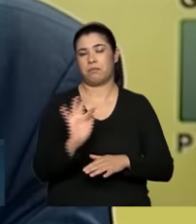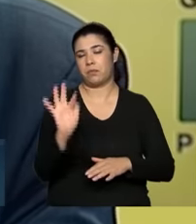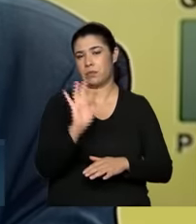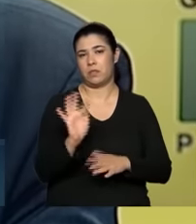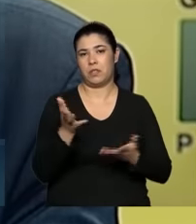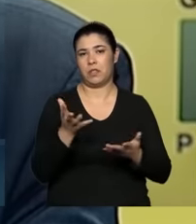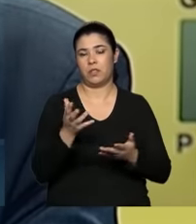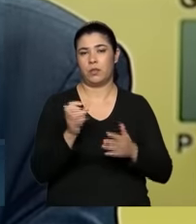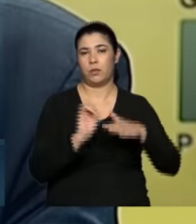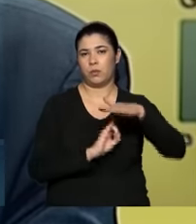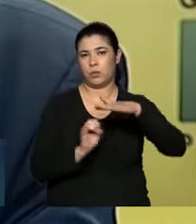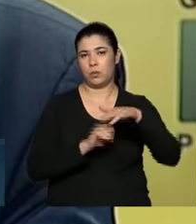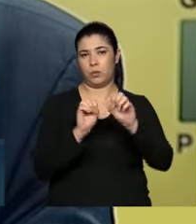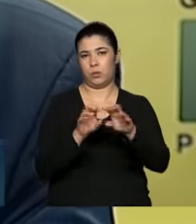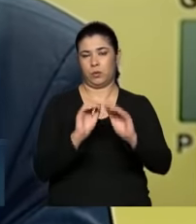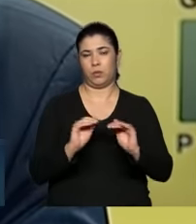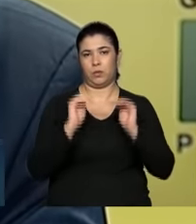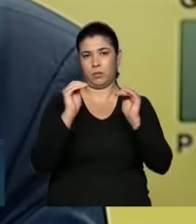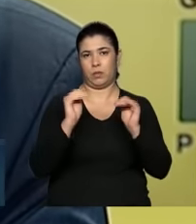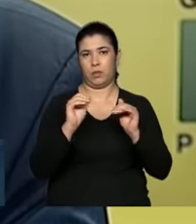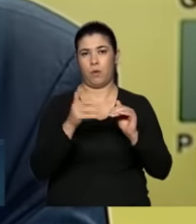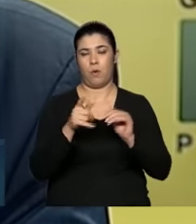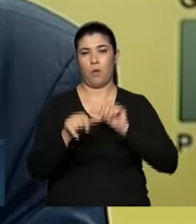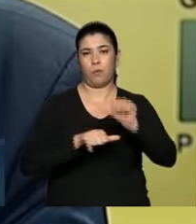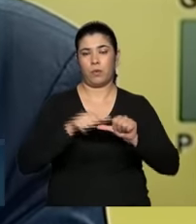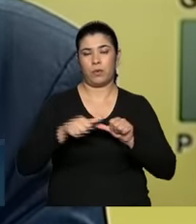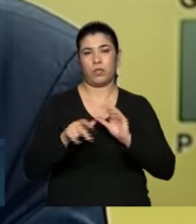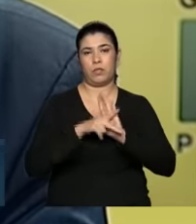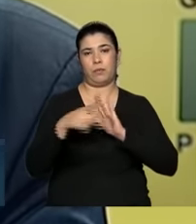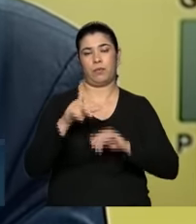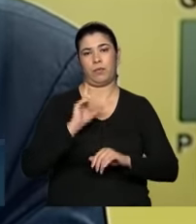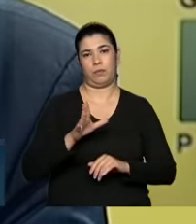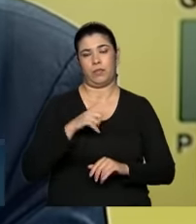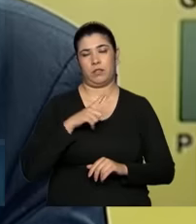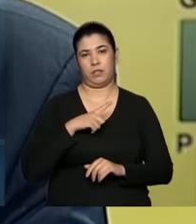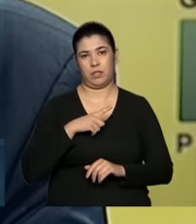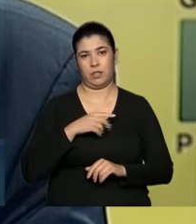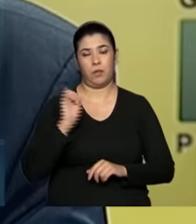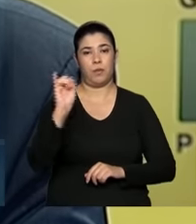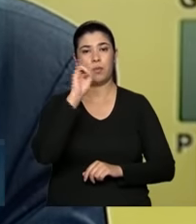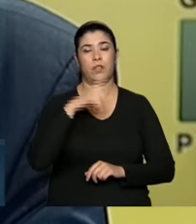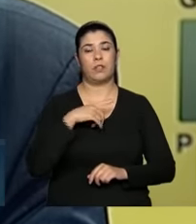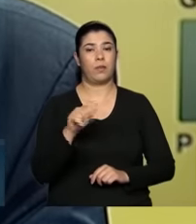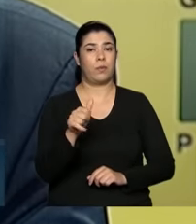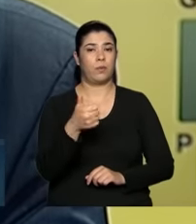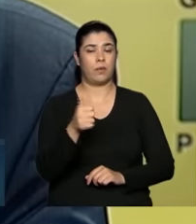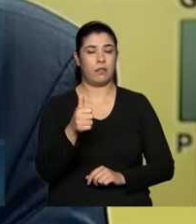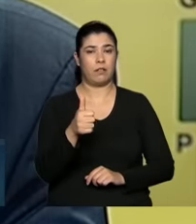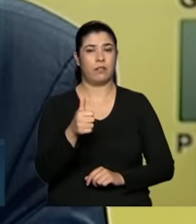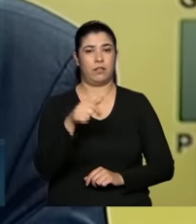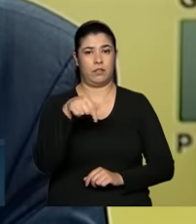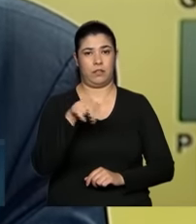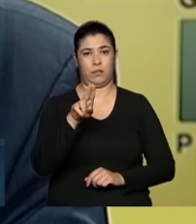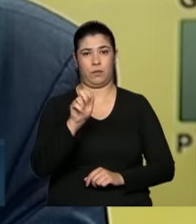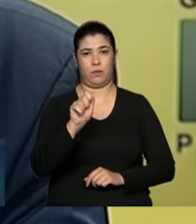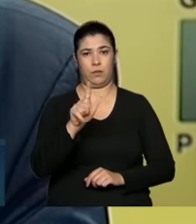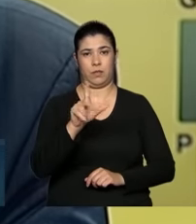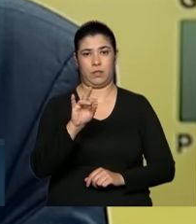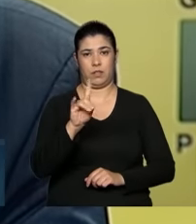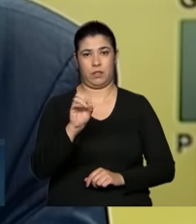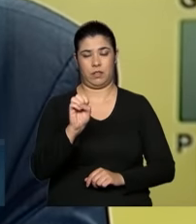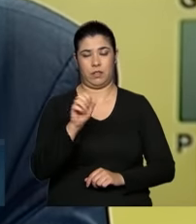só por mexer nas que existem, o fundamental é garantir a qualidade. Não adiantaria nada